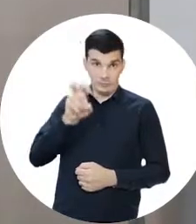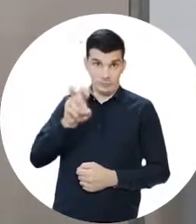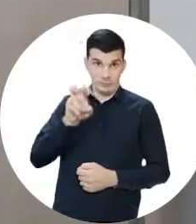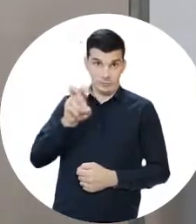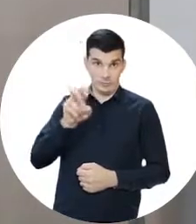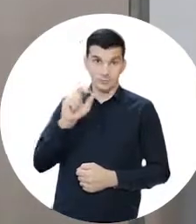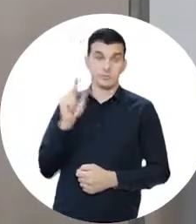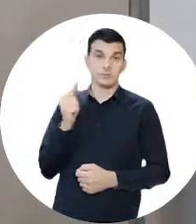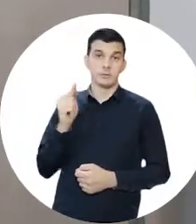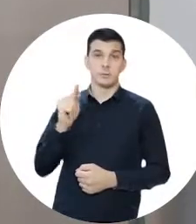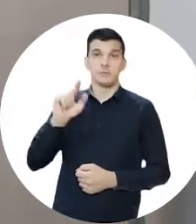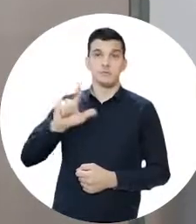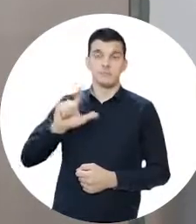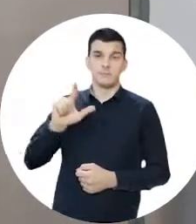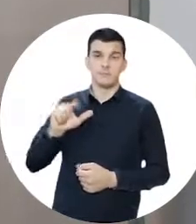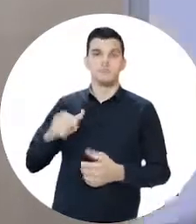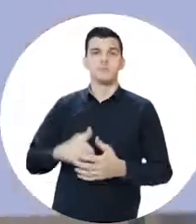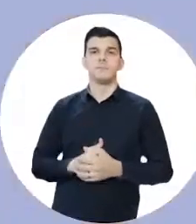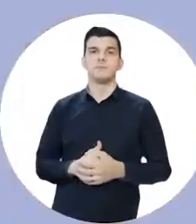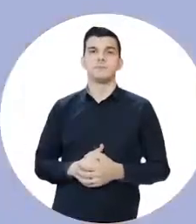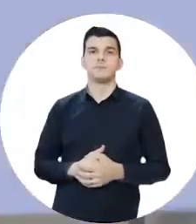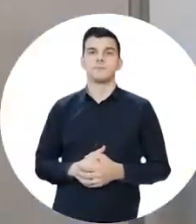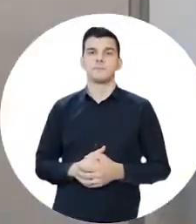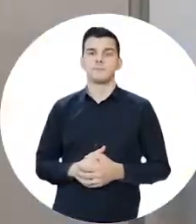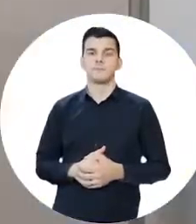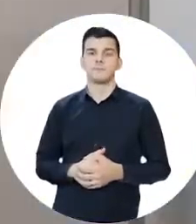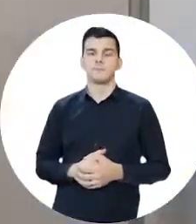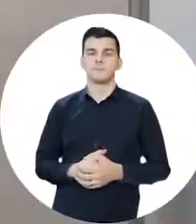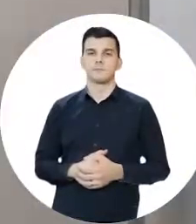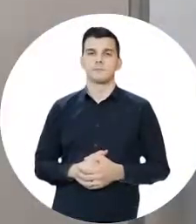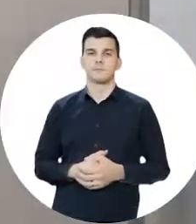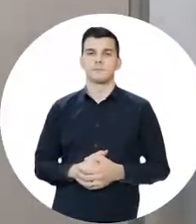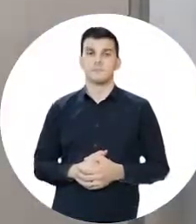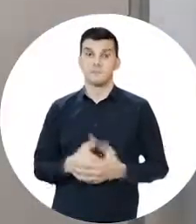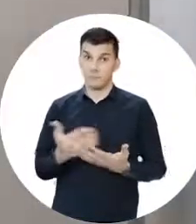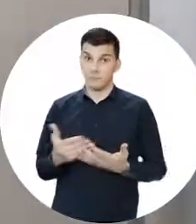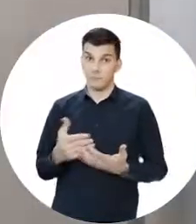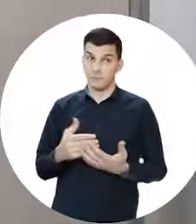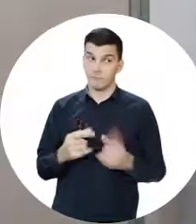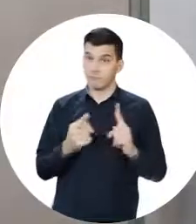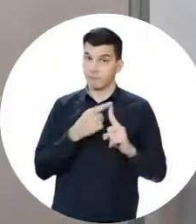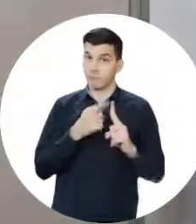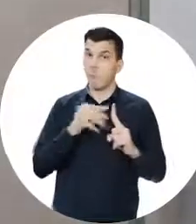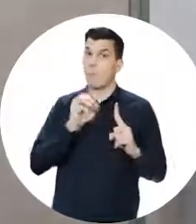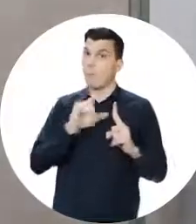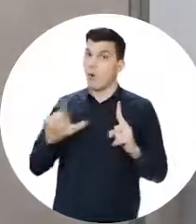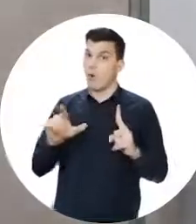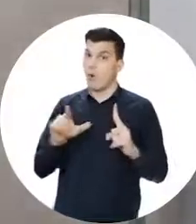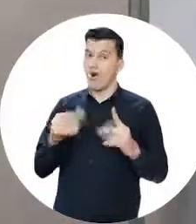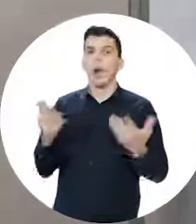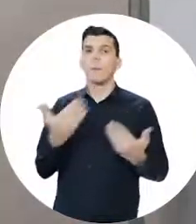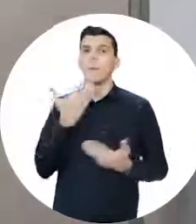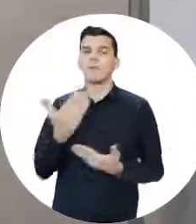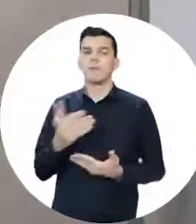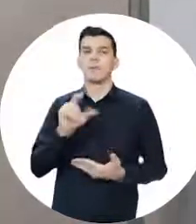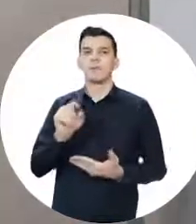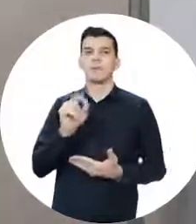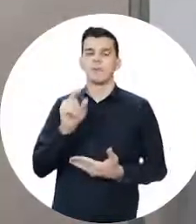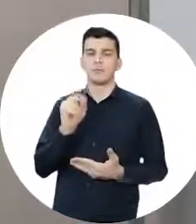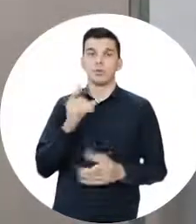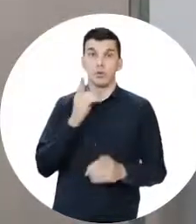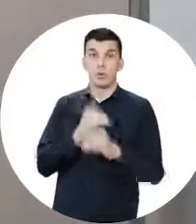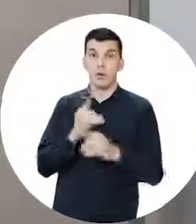58,5 gramas por litro. Aqui eu te dei o valor em mols. Estou te pedindo a